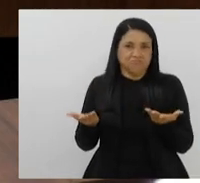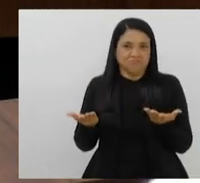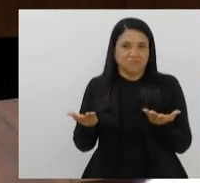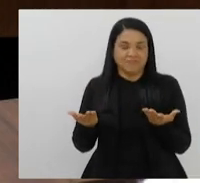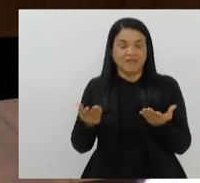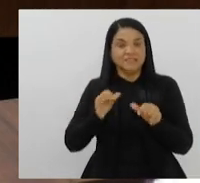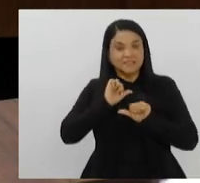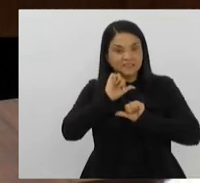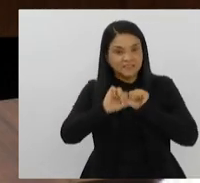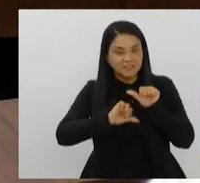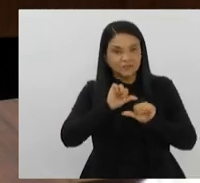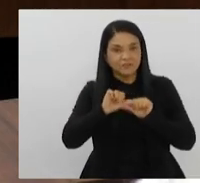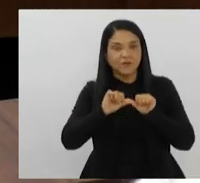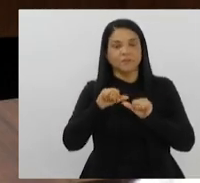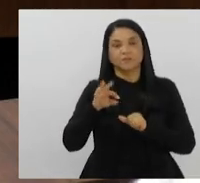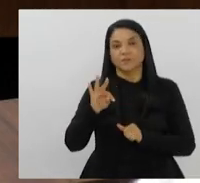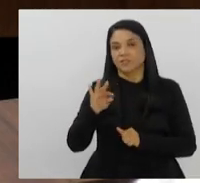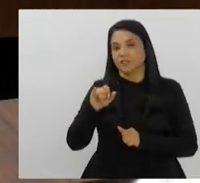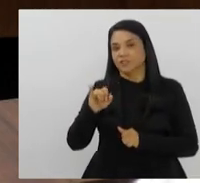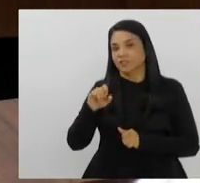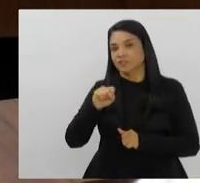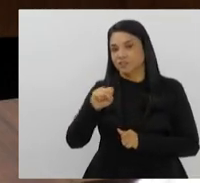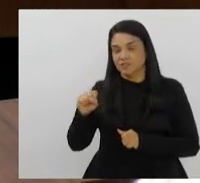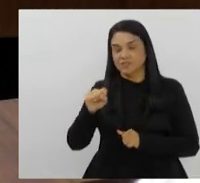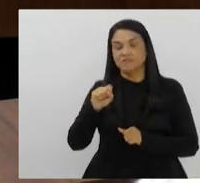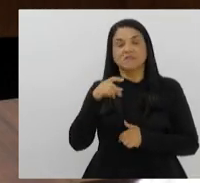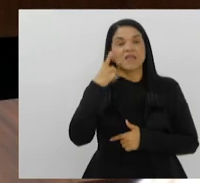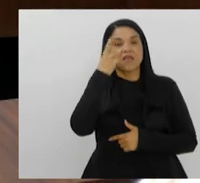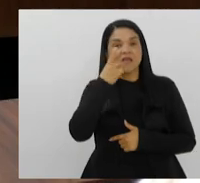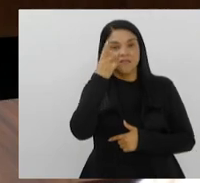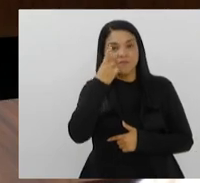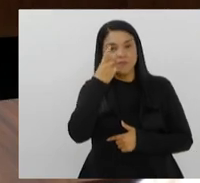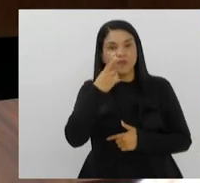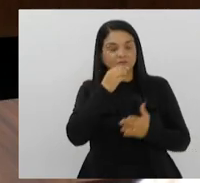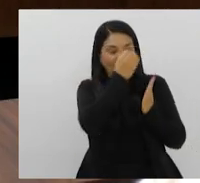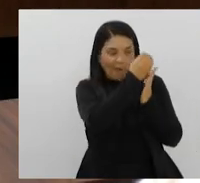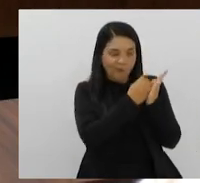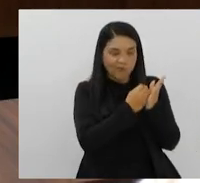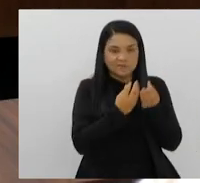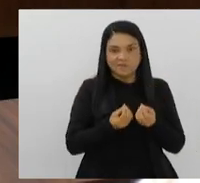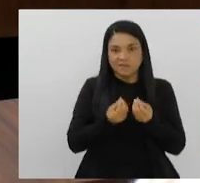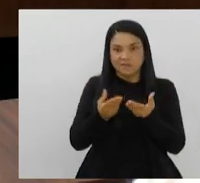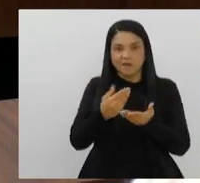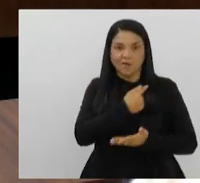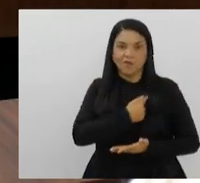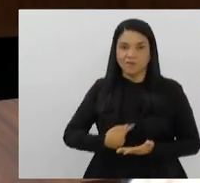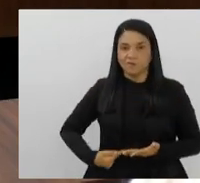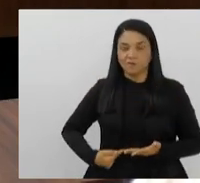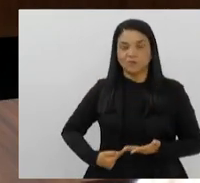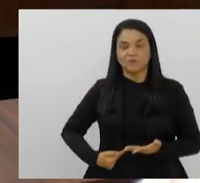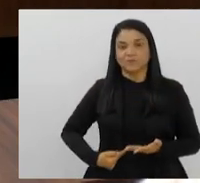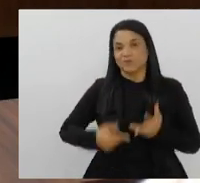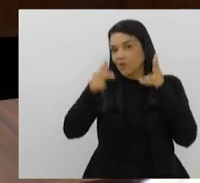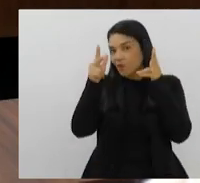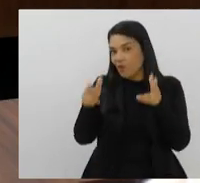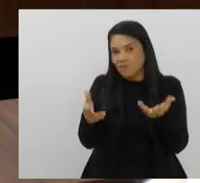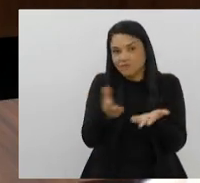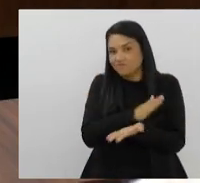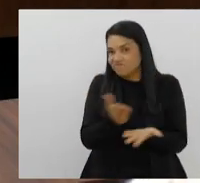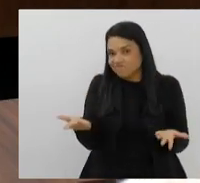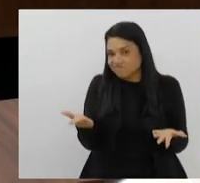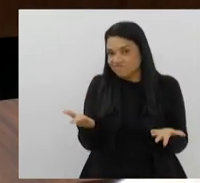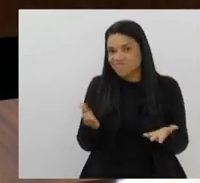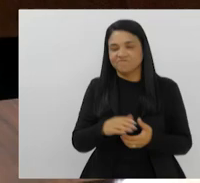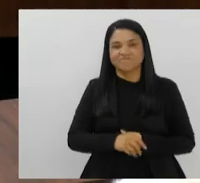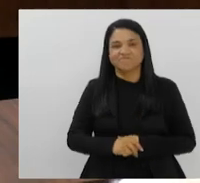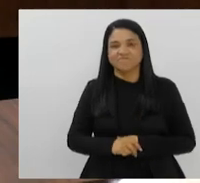Então, transforma no matiz, a deputada vai, faz o ofício para o senhor governador no mesmo sentido. Aqui, só